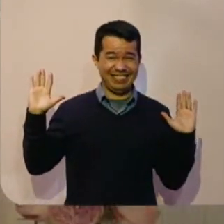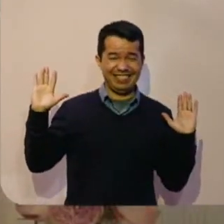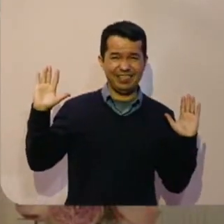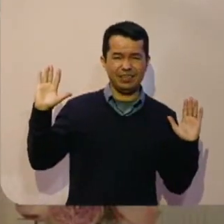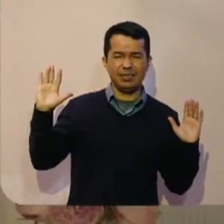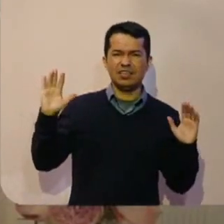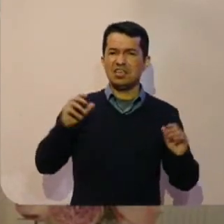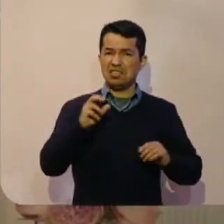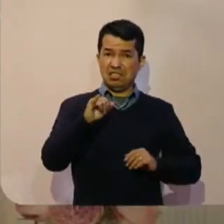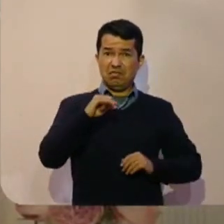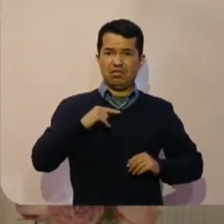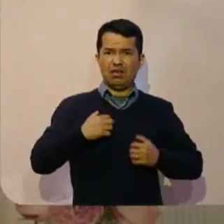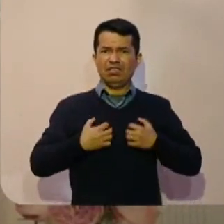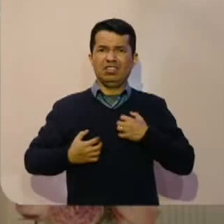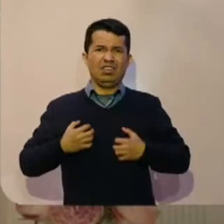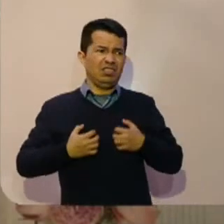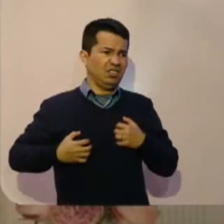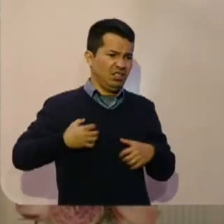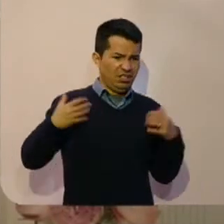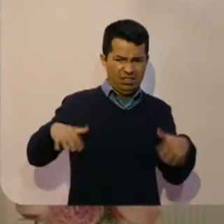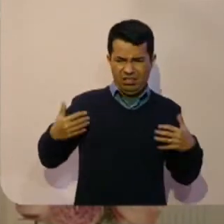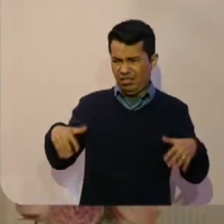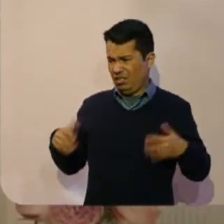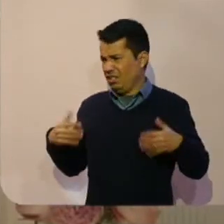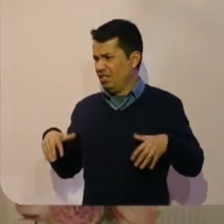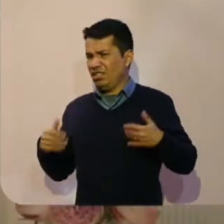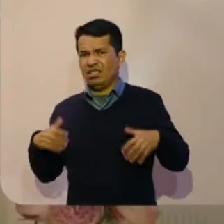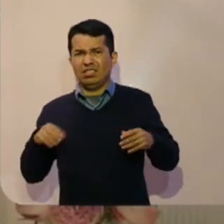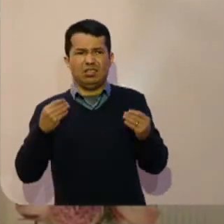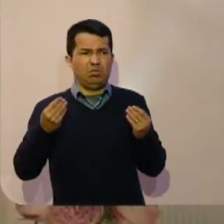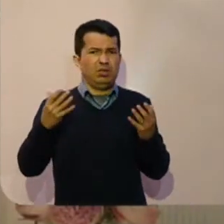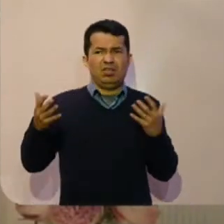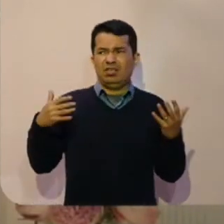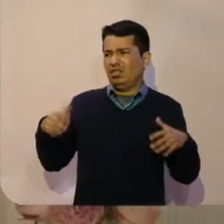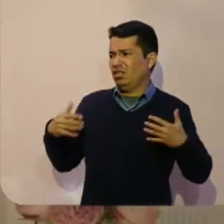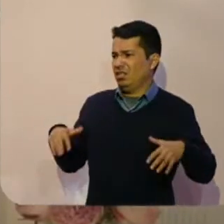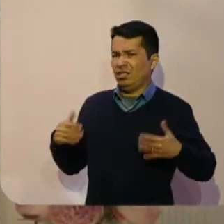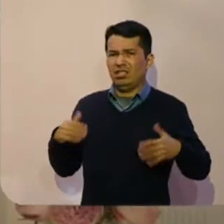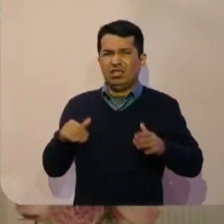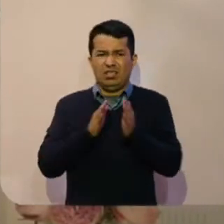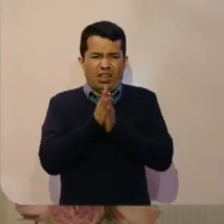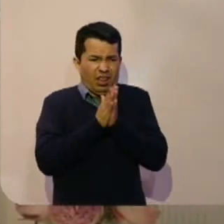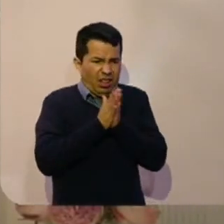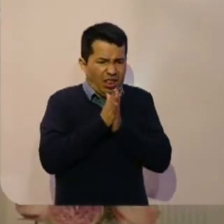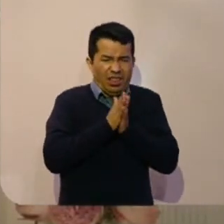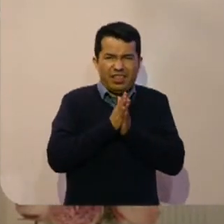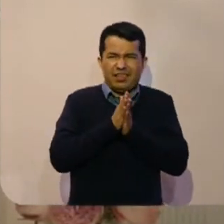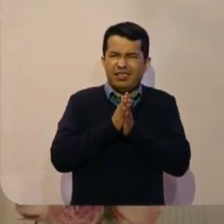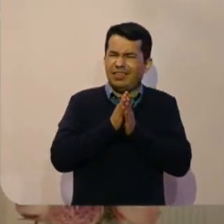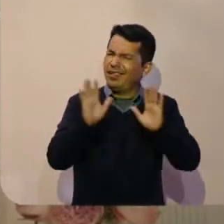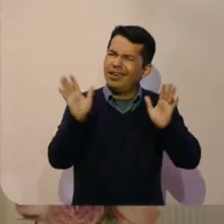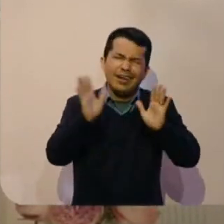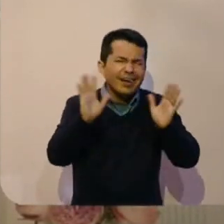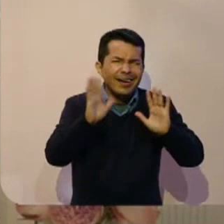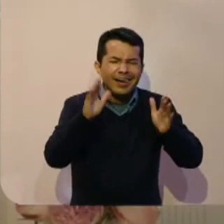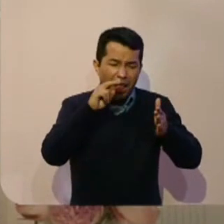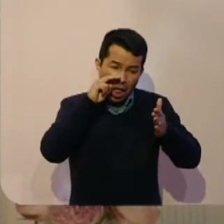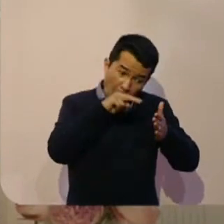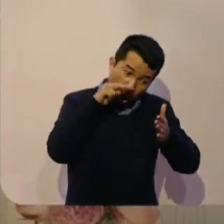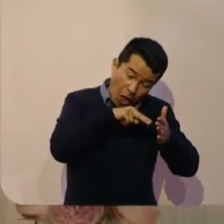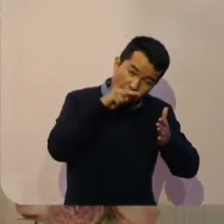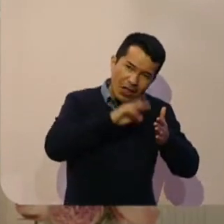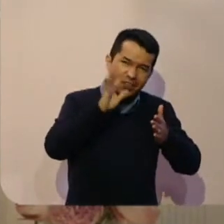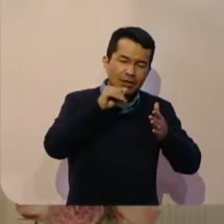me consumindo e coloca o foco em Deus. E Deus começa a derramar a sua graça. Olha só o que